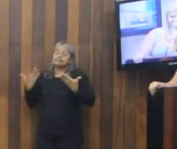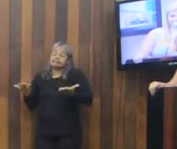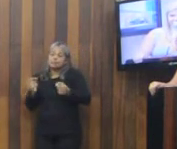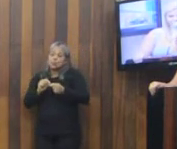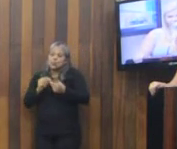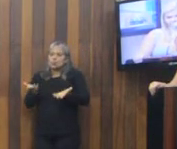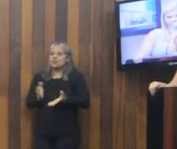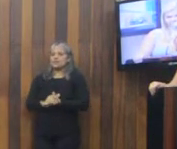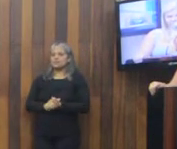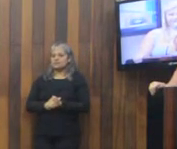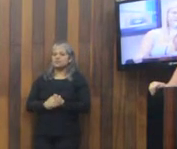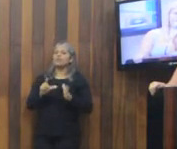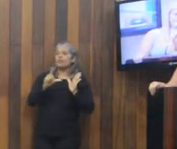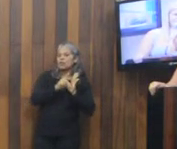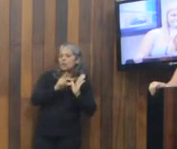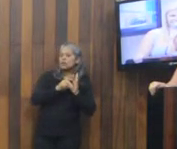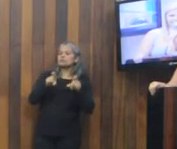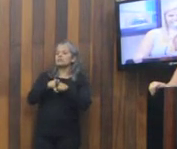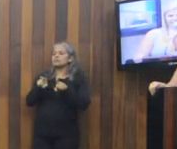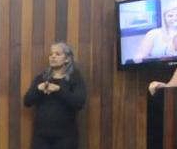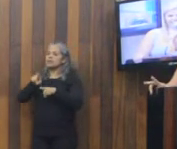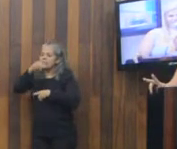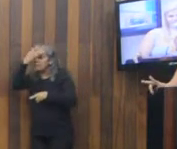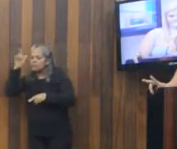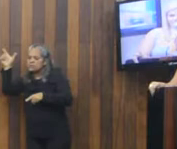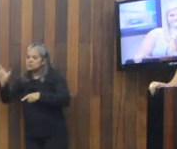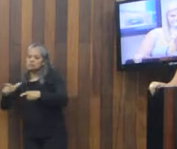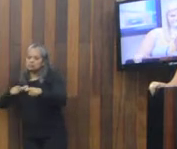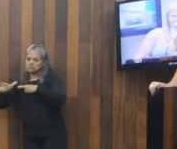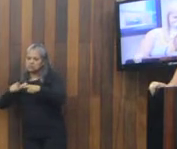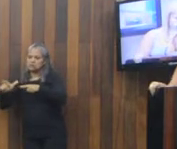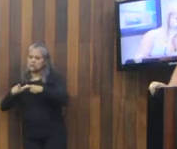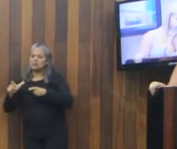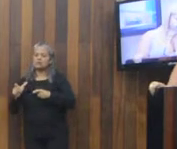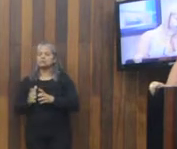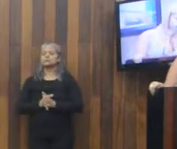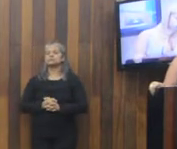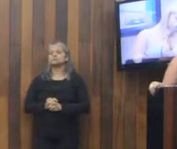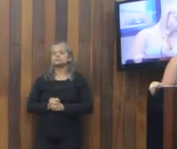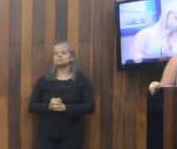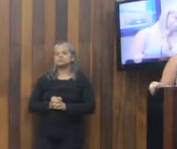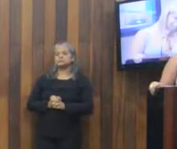ofício, tanto do comércio quanto de quem trabalha, porque existem dois lados da moeda.